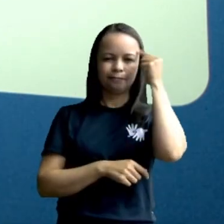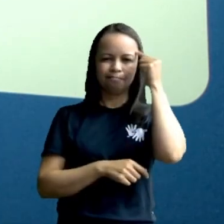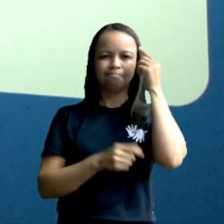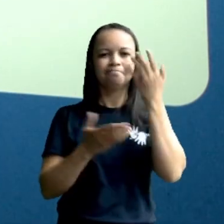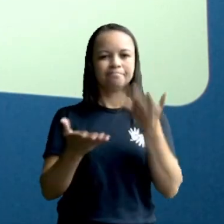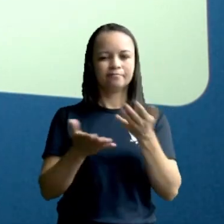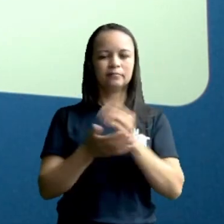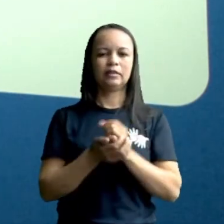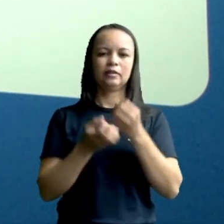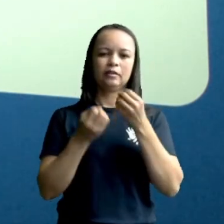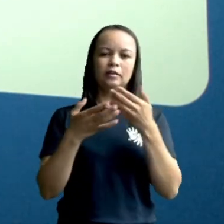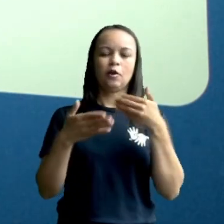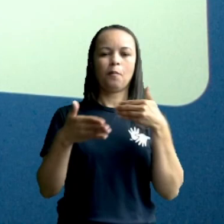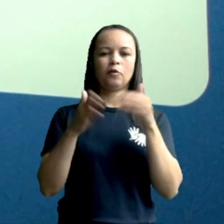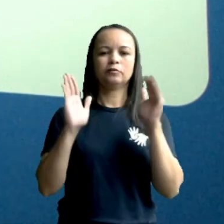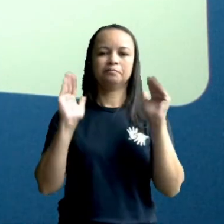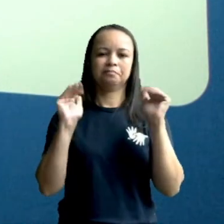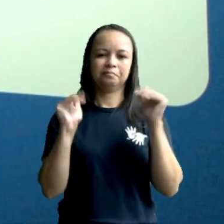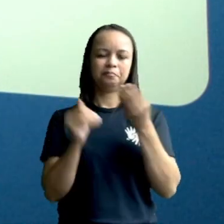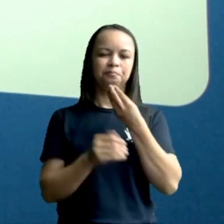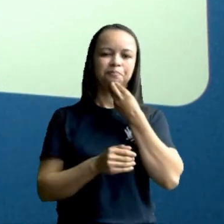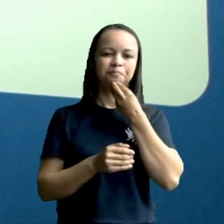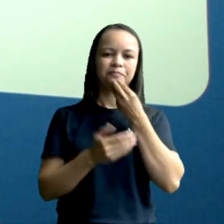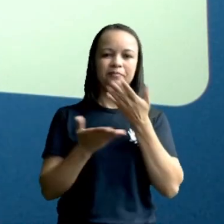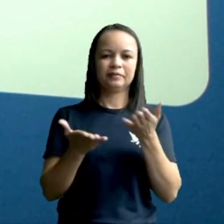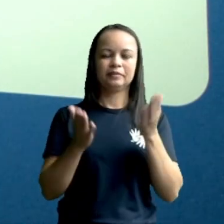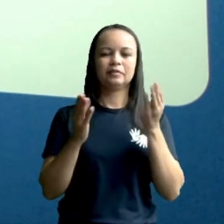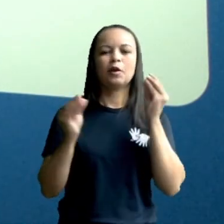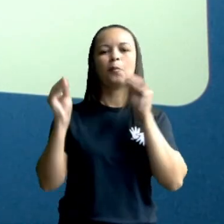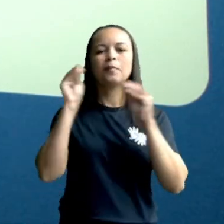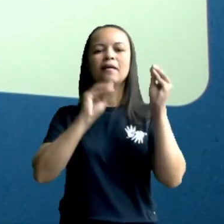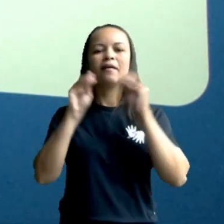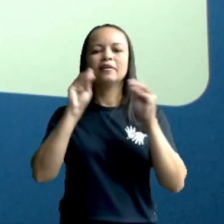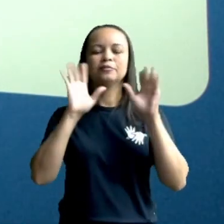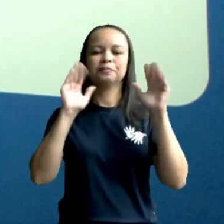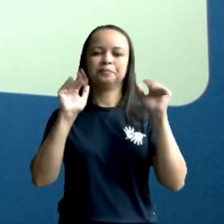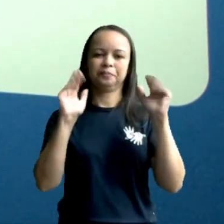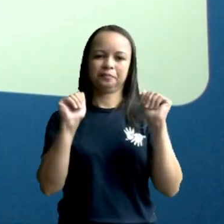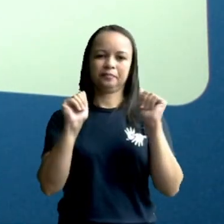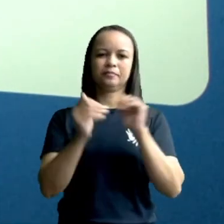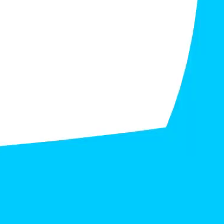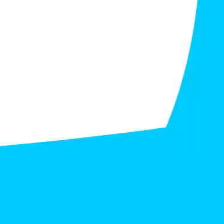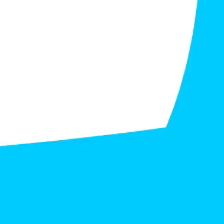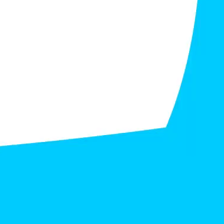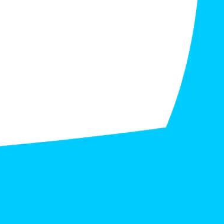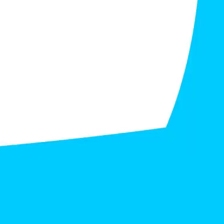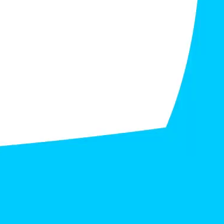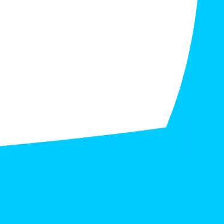vocês numa próxima oportunidade, tá bom? Beijos, tchau, tchau!